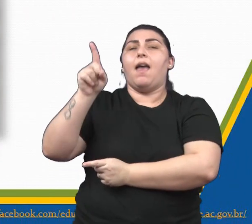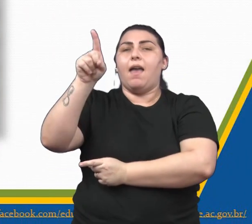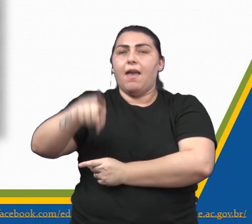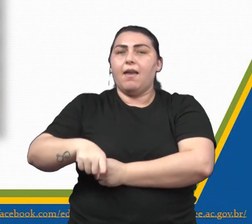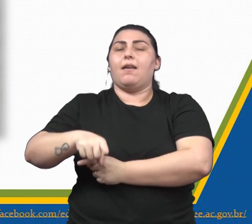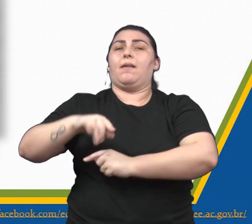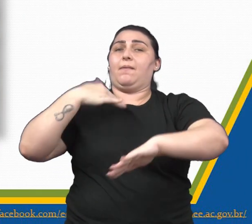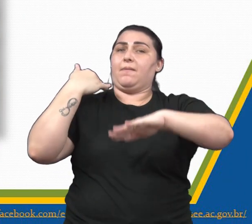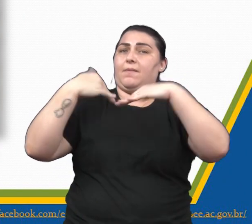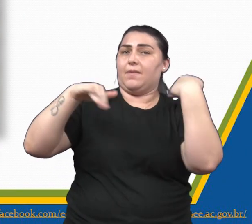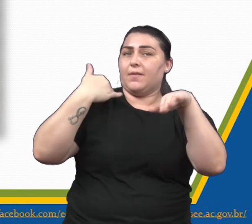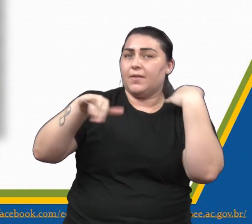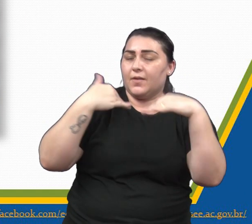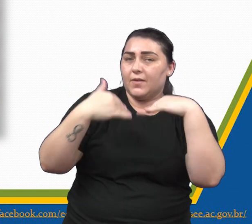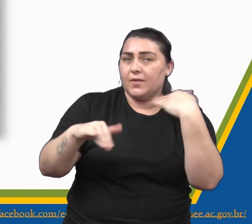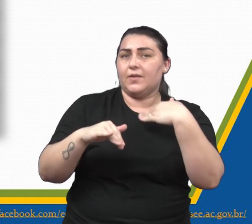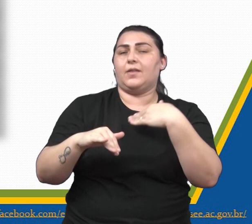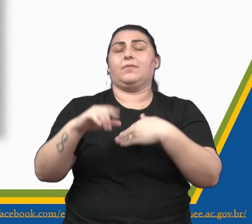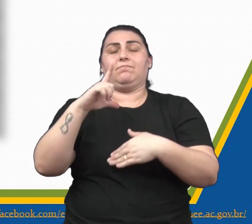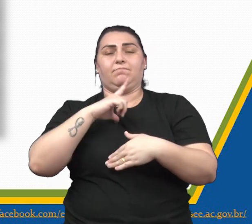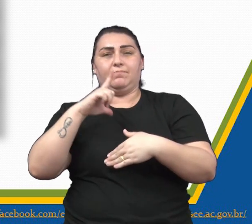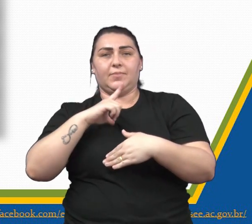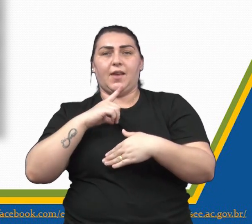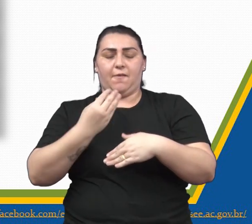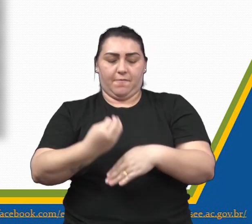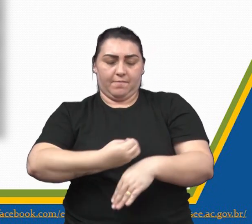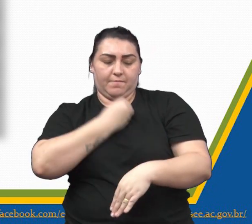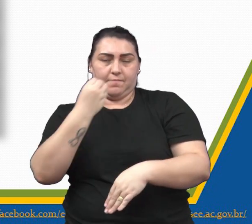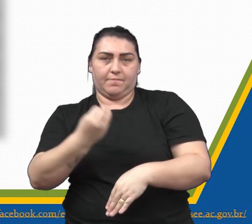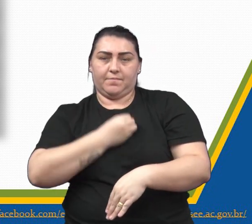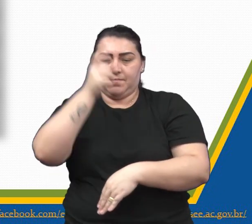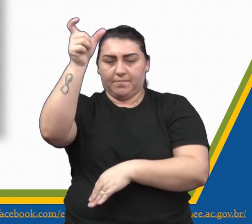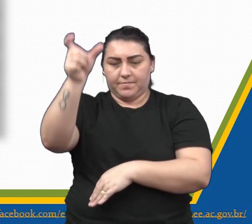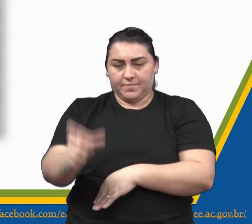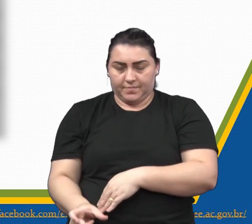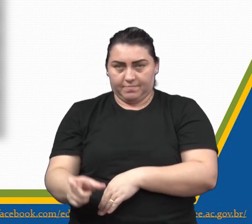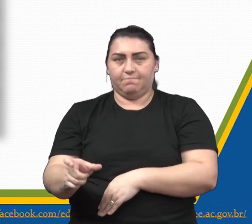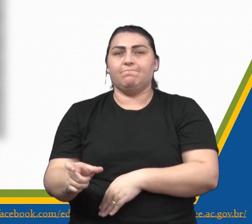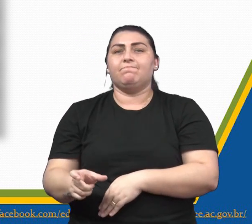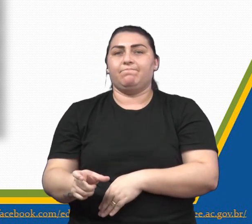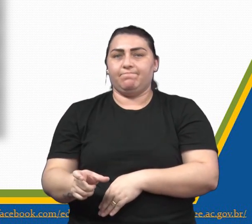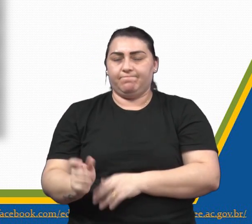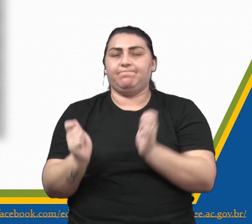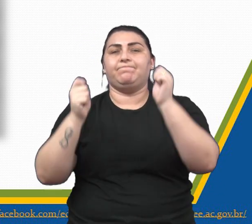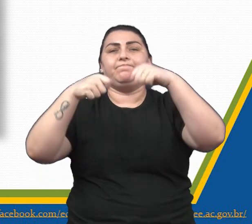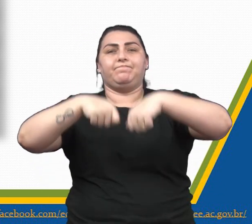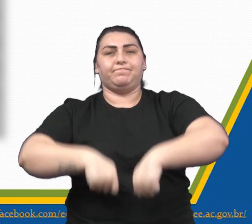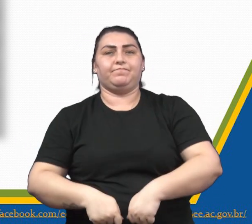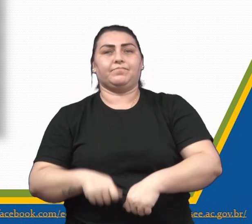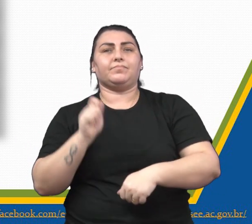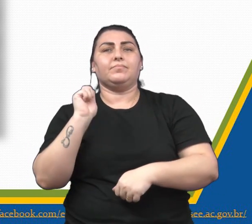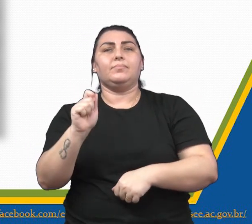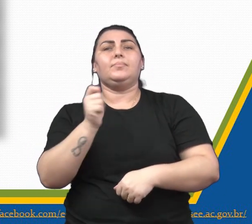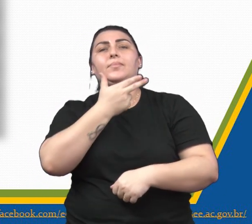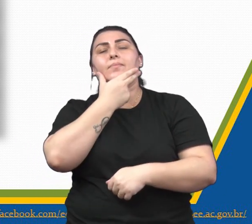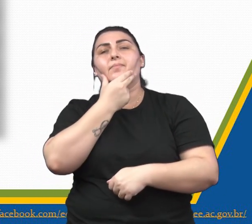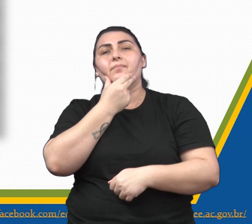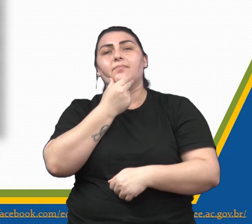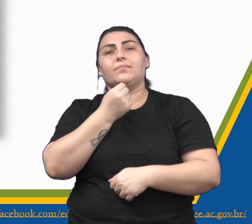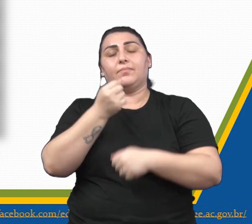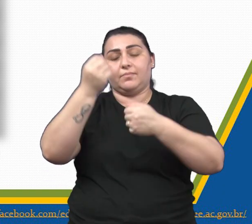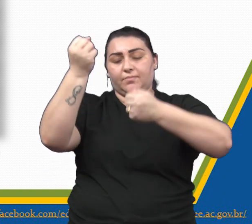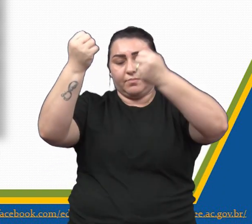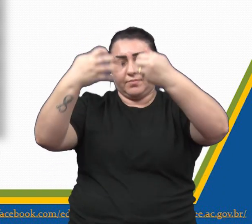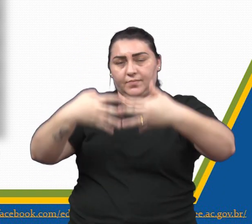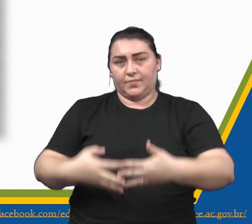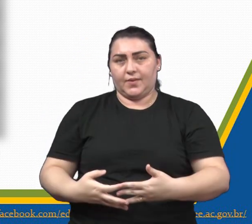alguns estados vivenciados pelo autor, ou seja, é evidente a condição do narrador. Por exemplo,